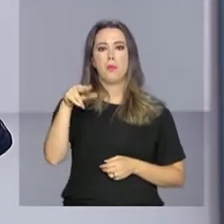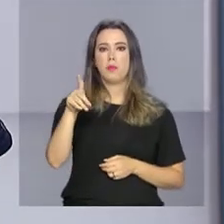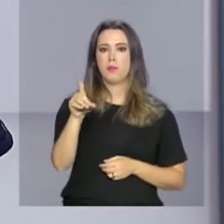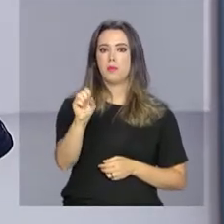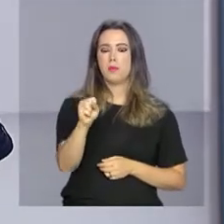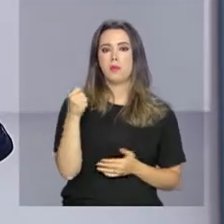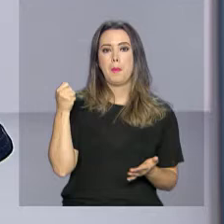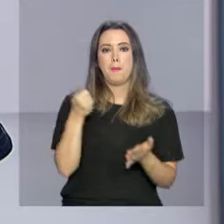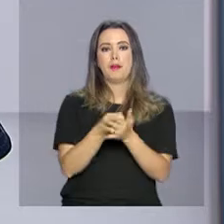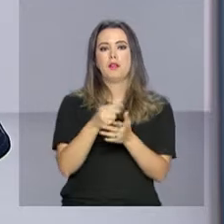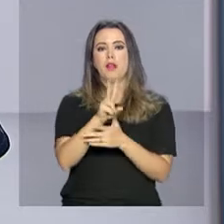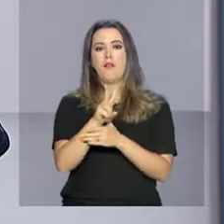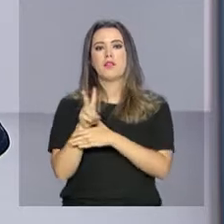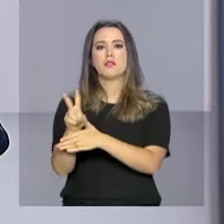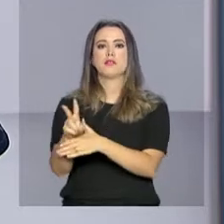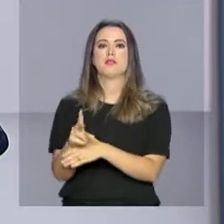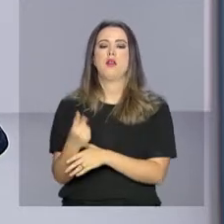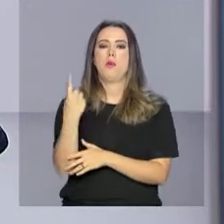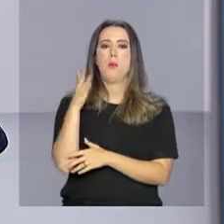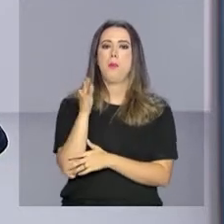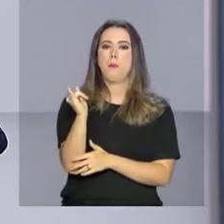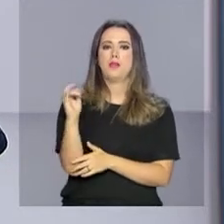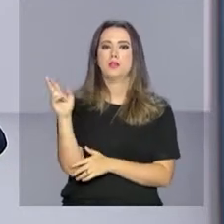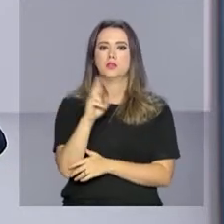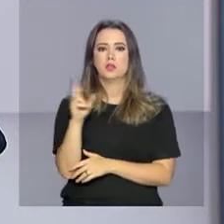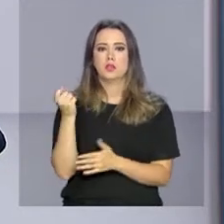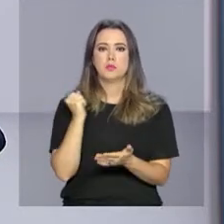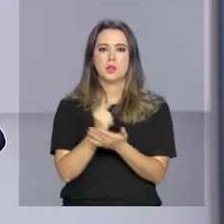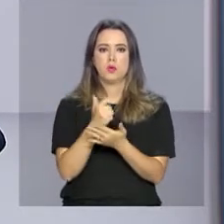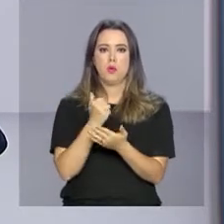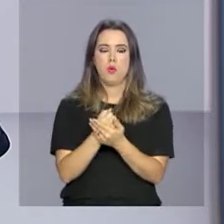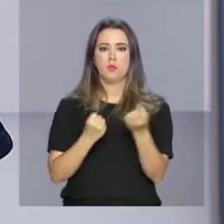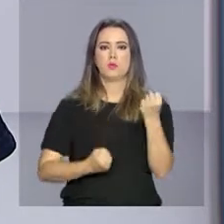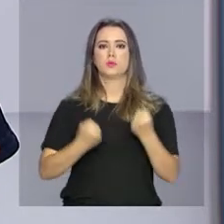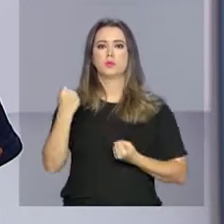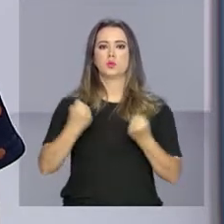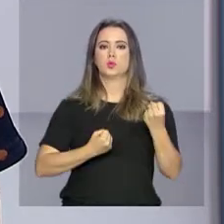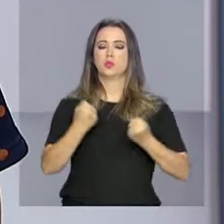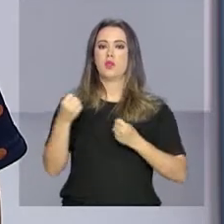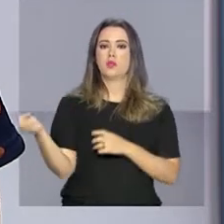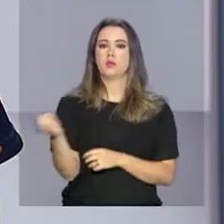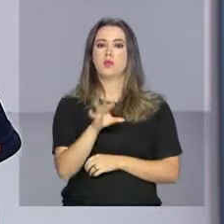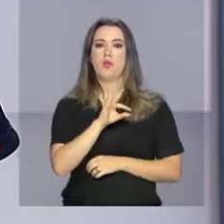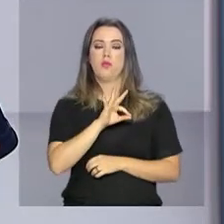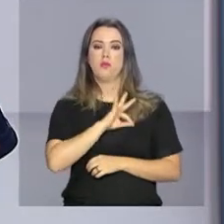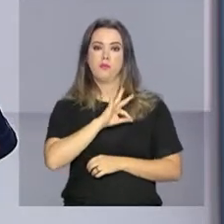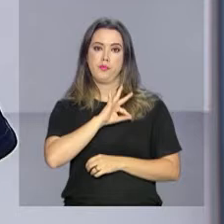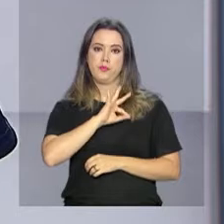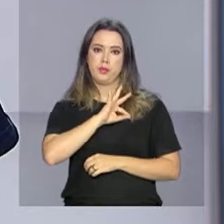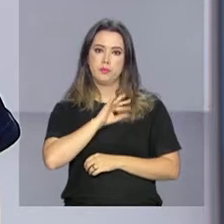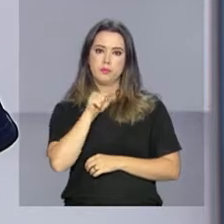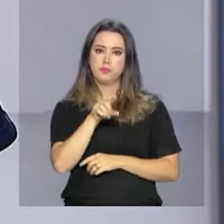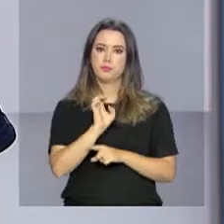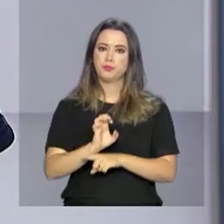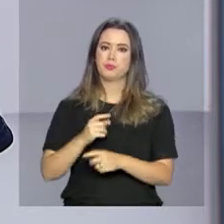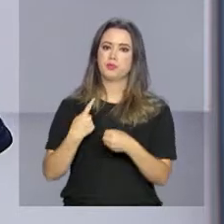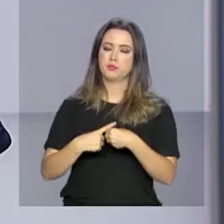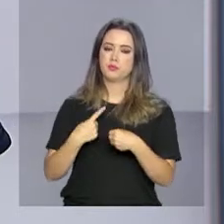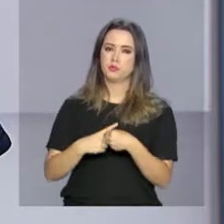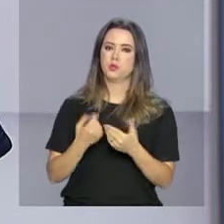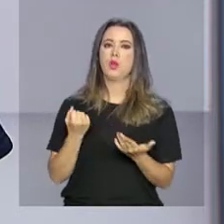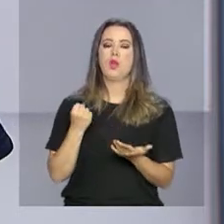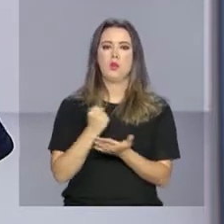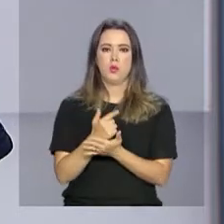vai financiar R$ 1 bilhão para a compra de viaturas que vão modernizar a frota das polícias em estados e municípios. O processo